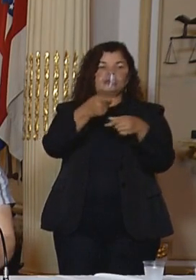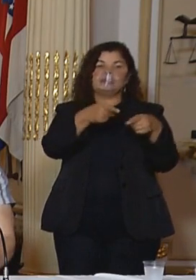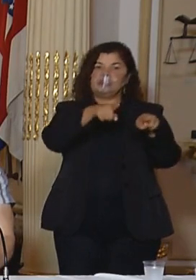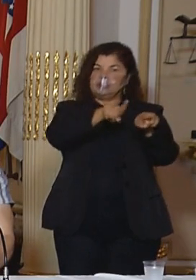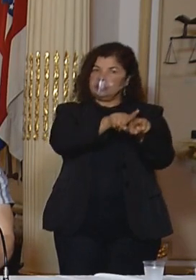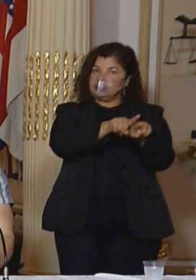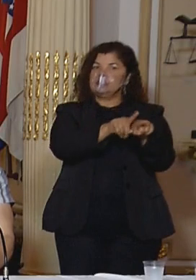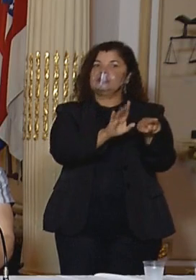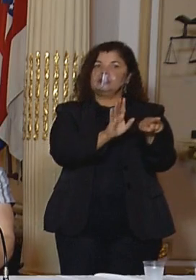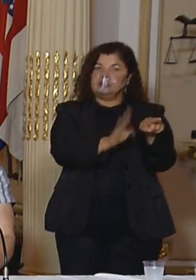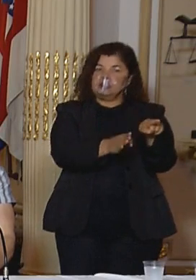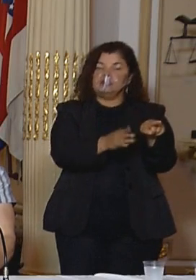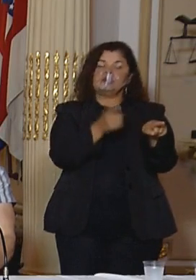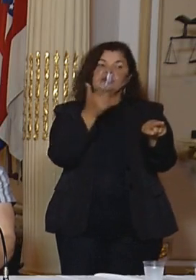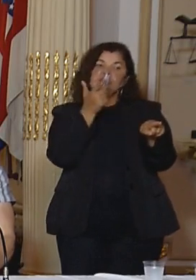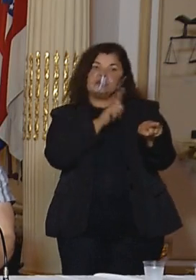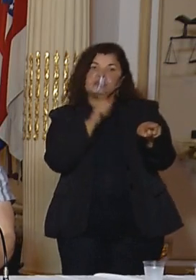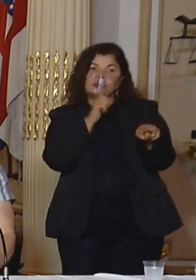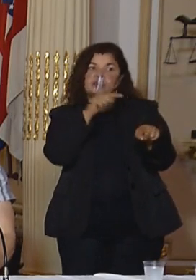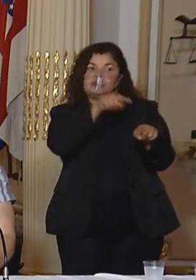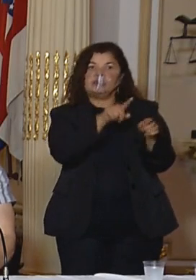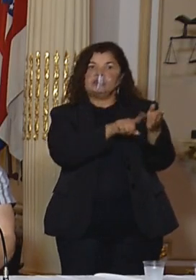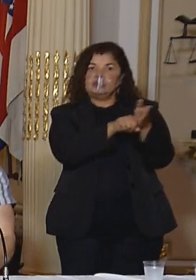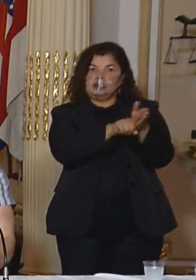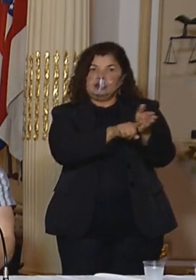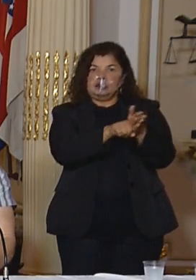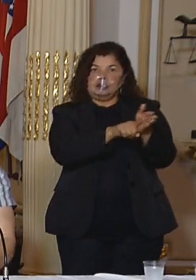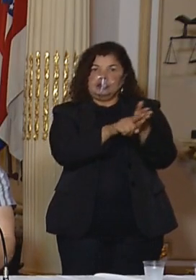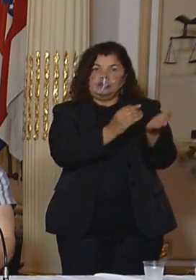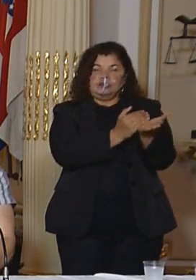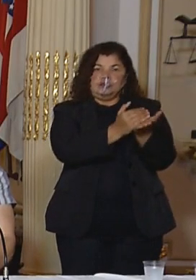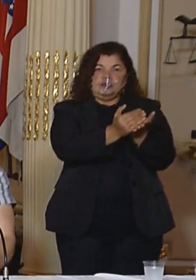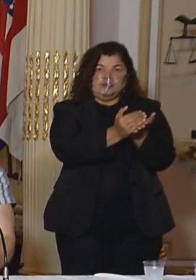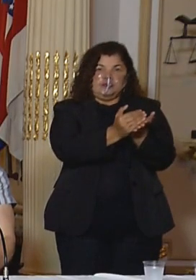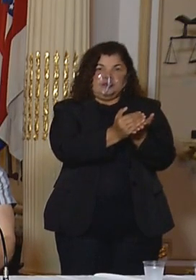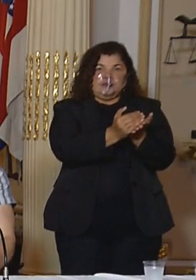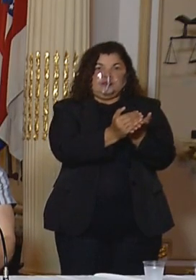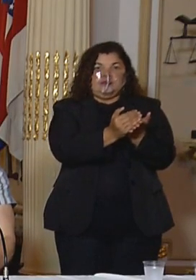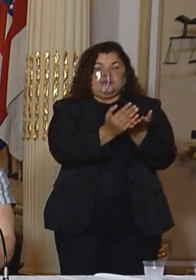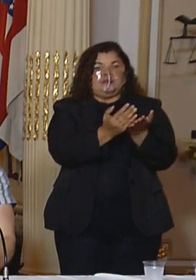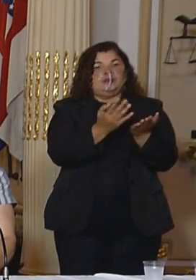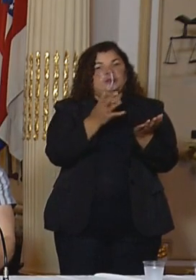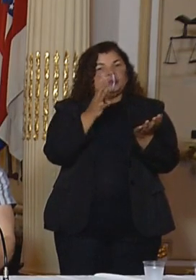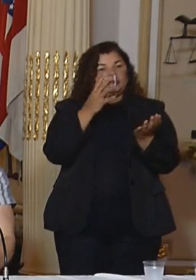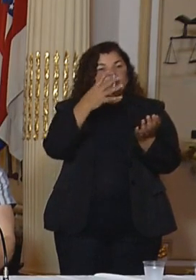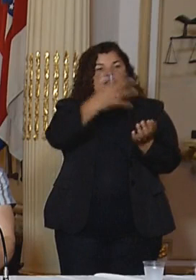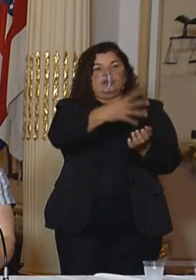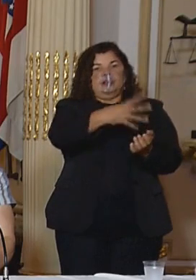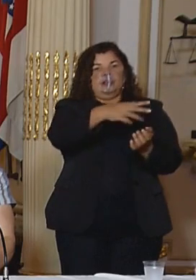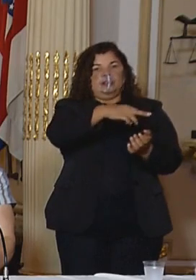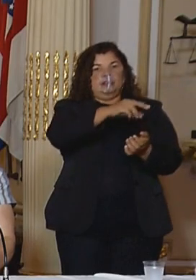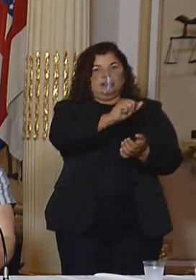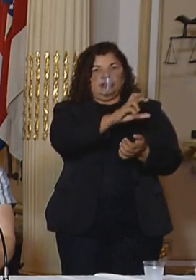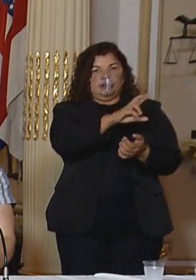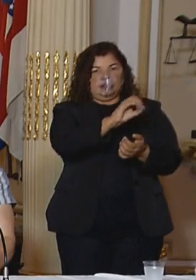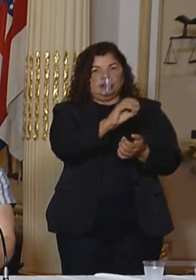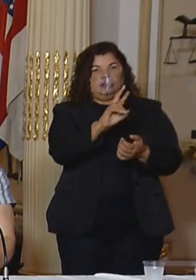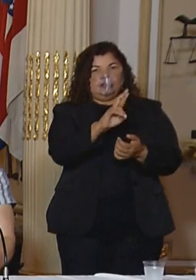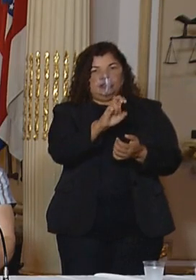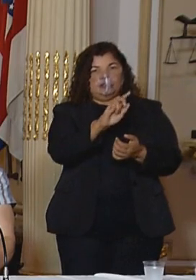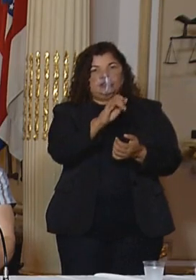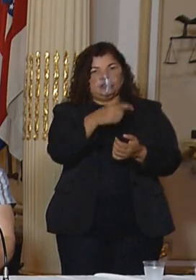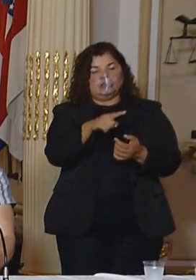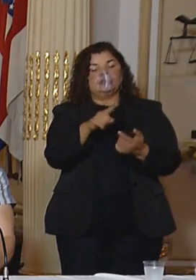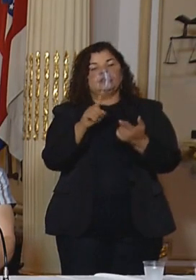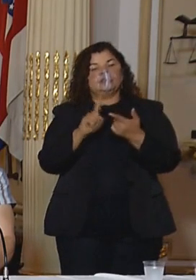junho possa render frutos no sentido de iniciar a testagem na quarta macro-região. E através da LACEN, do